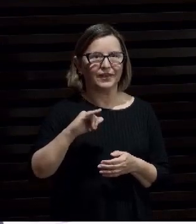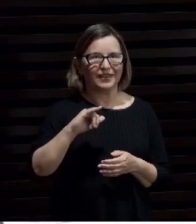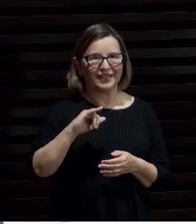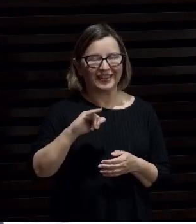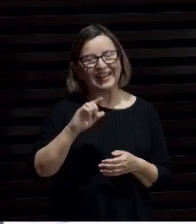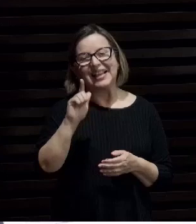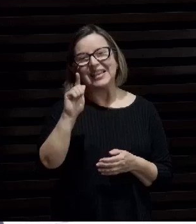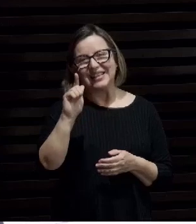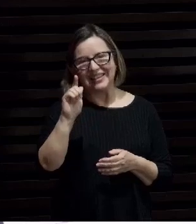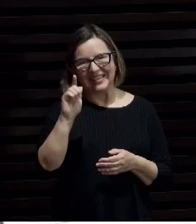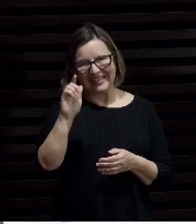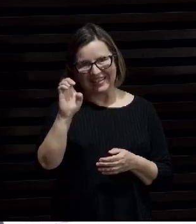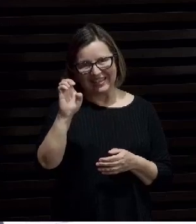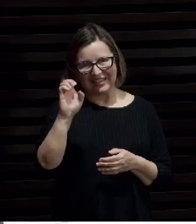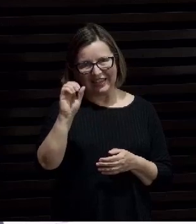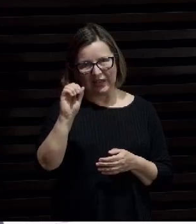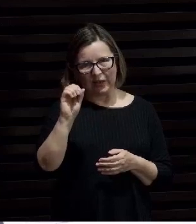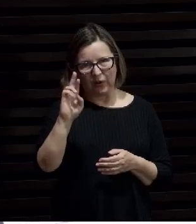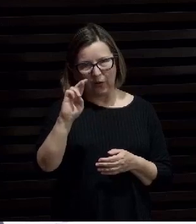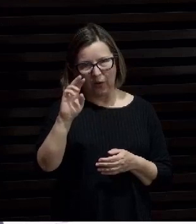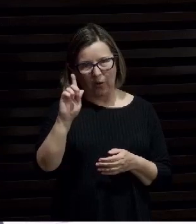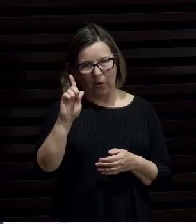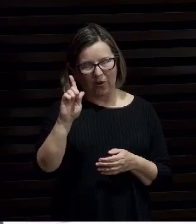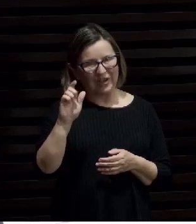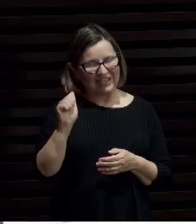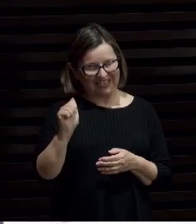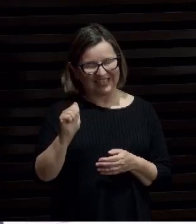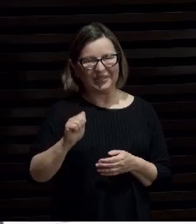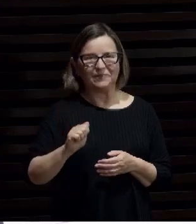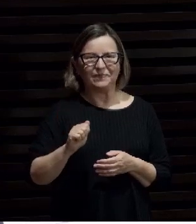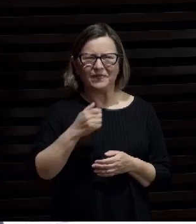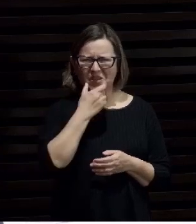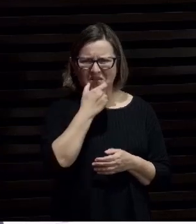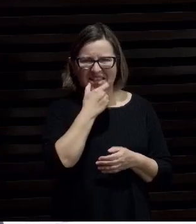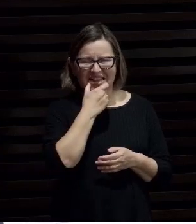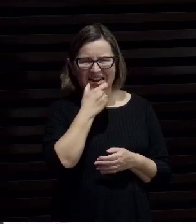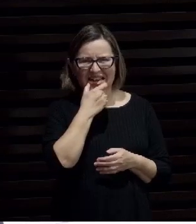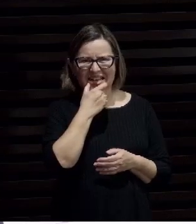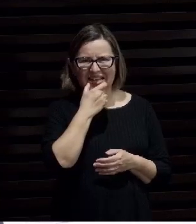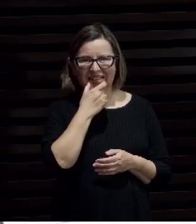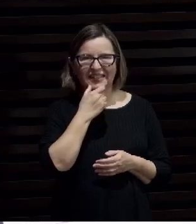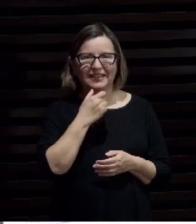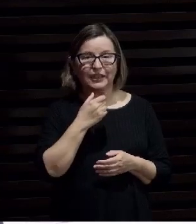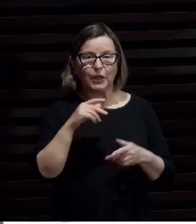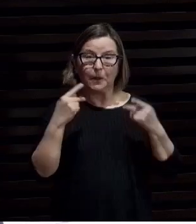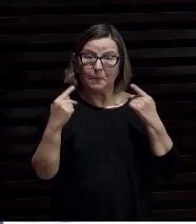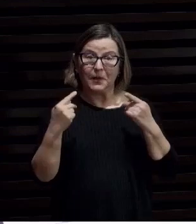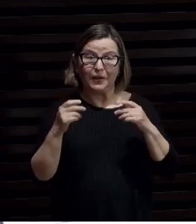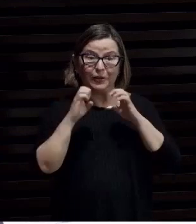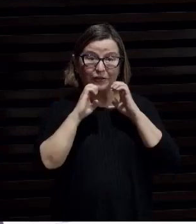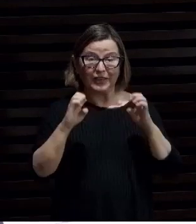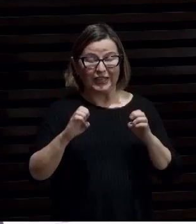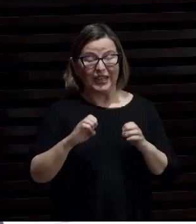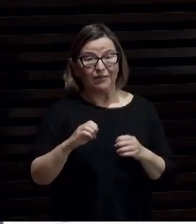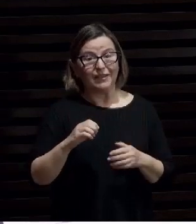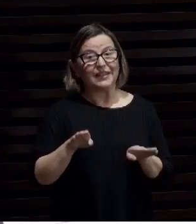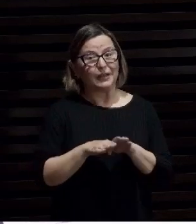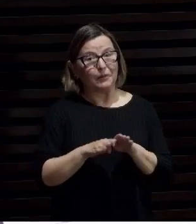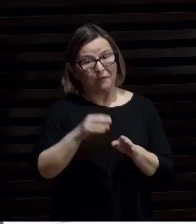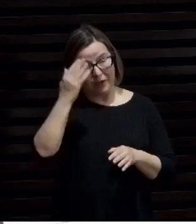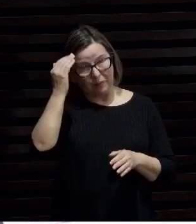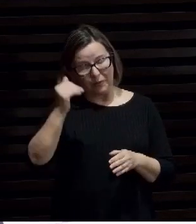Unido. E ele se tornou muito conhecido pela pregação do Evangelho. Quando a fama de Benjamin Franklin chegou